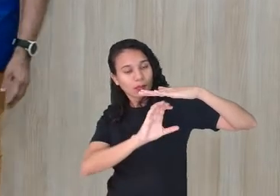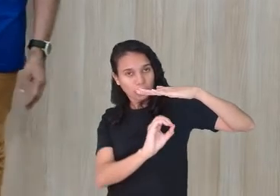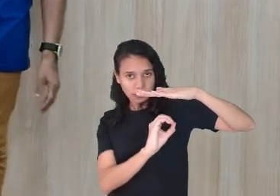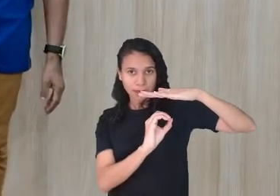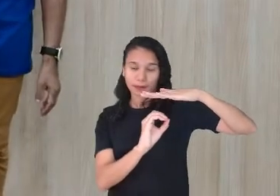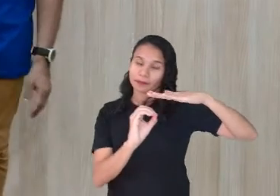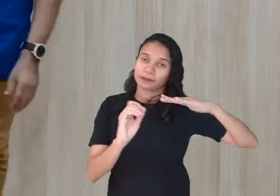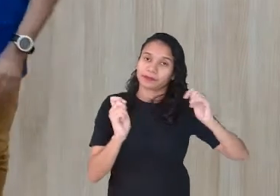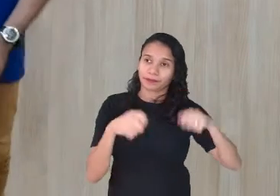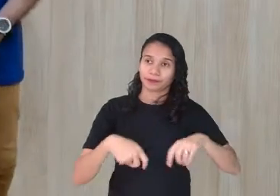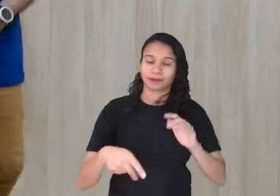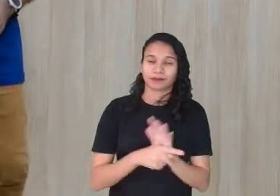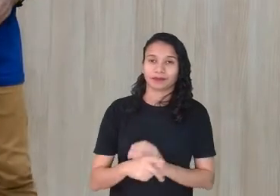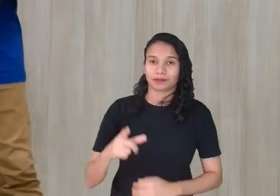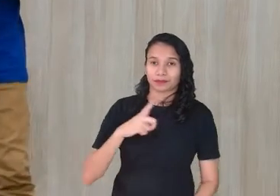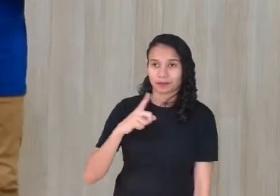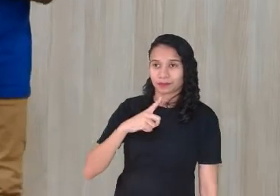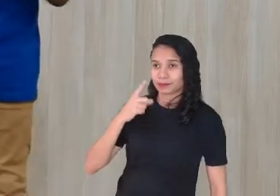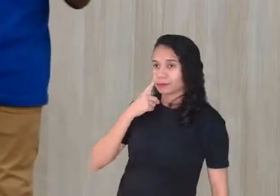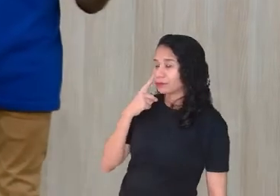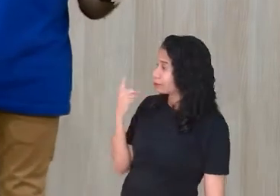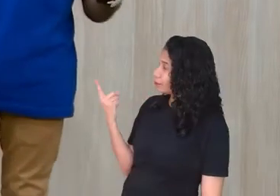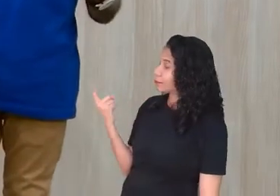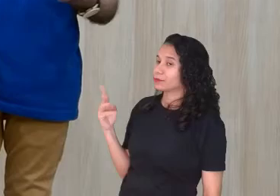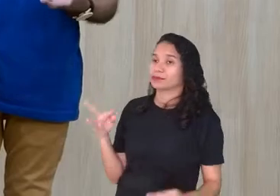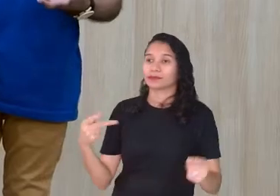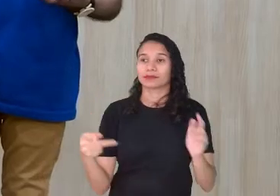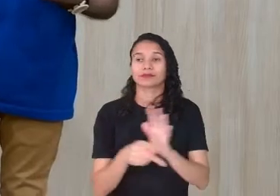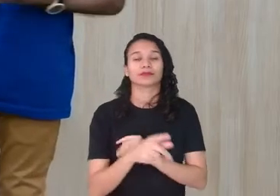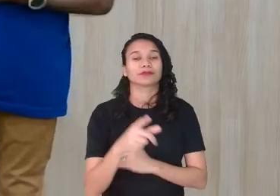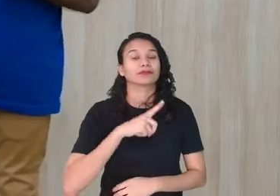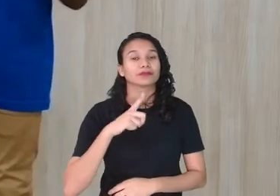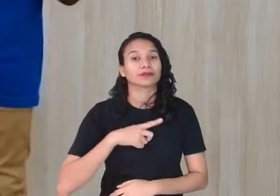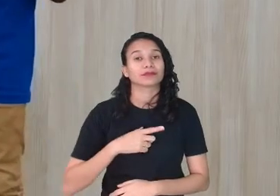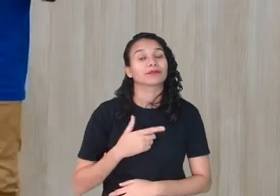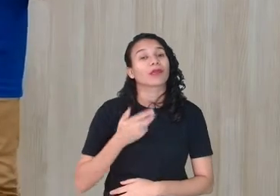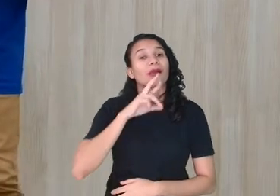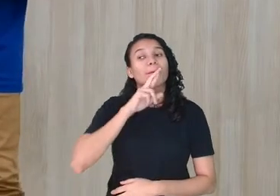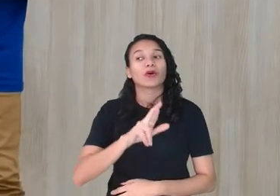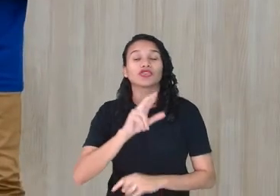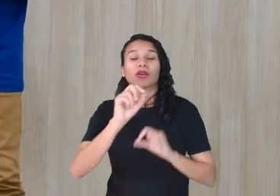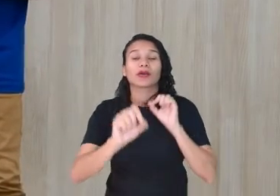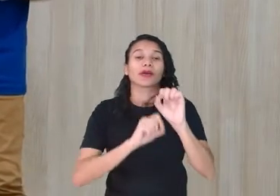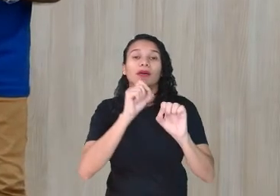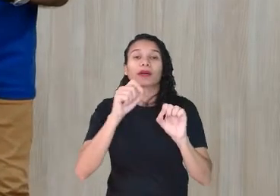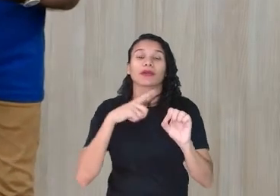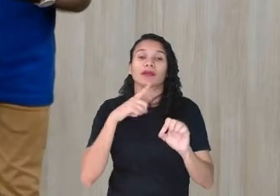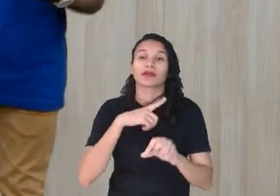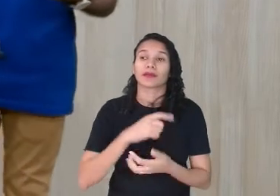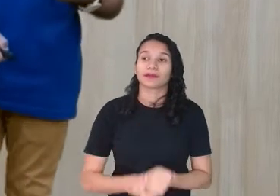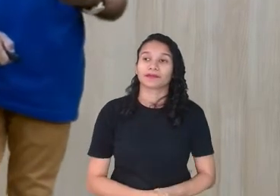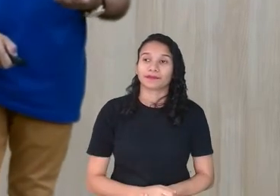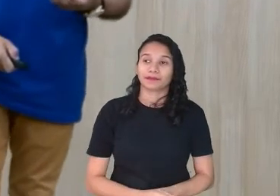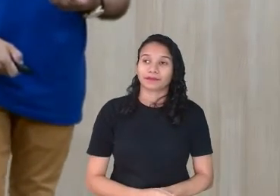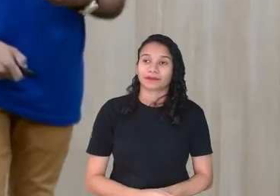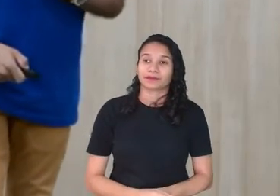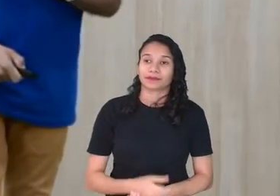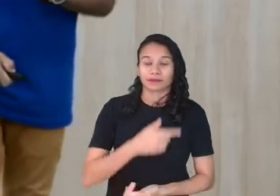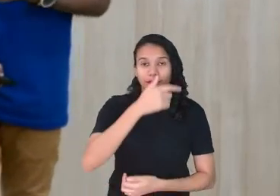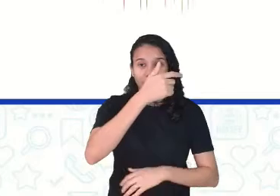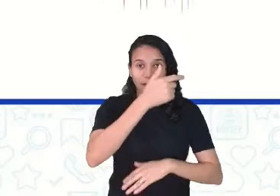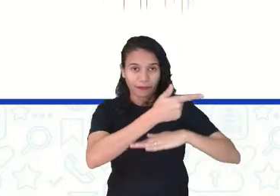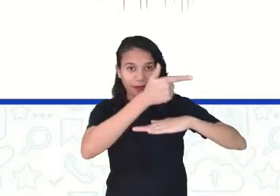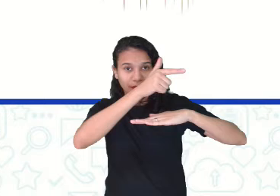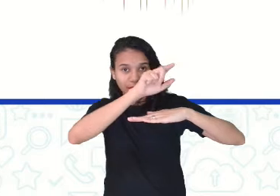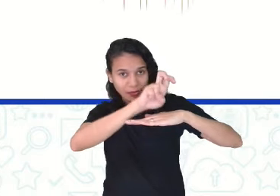50 possibilidades. 50 camisas ao todo que tem. Então, 10 mais 15, você vai ter o gabarito aí, como sendo